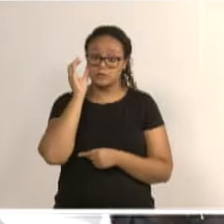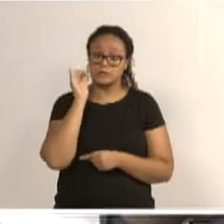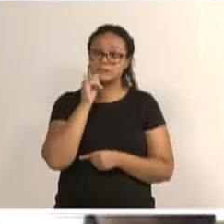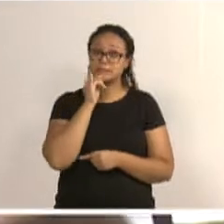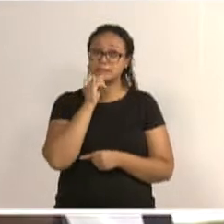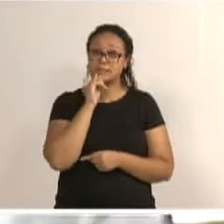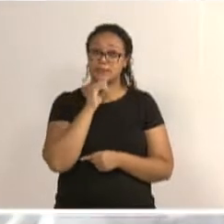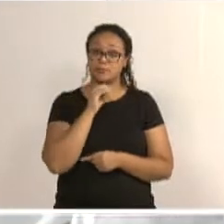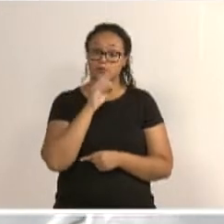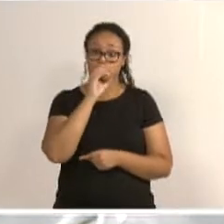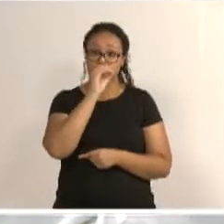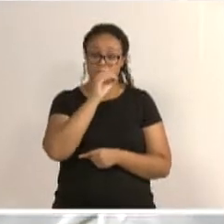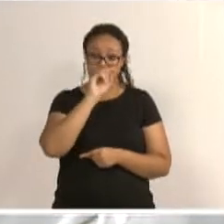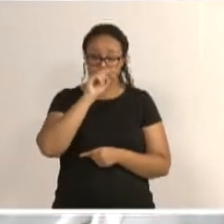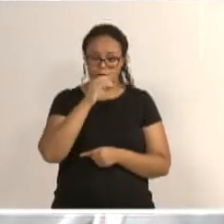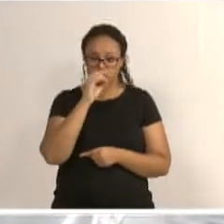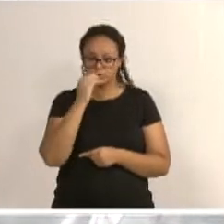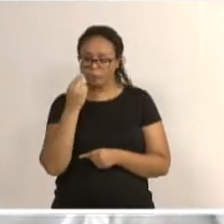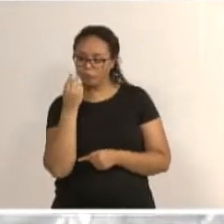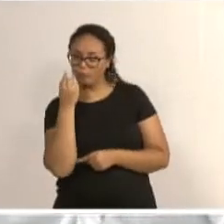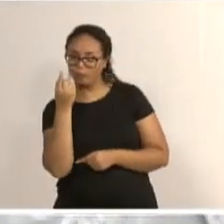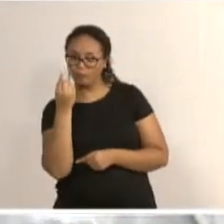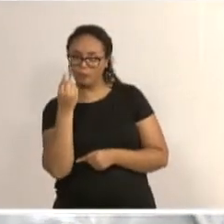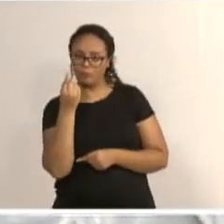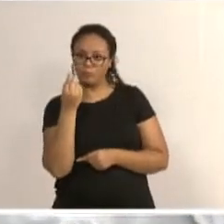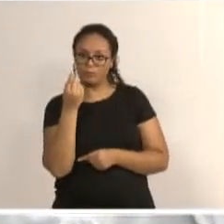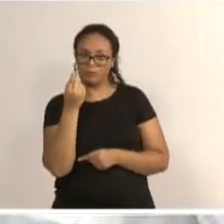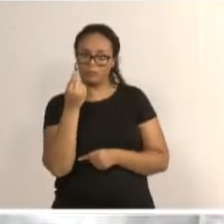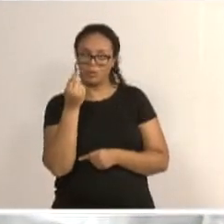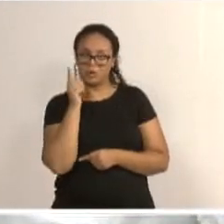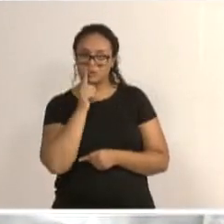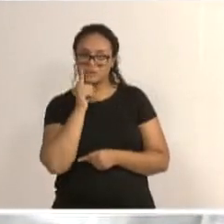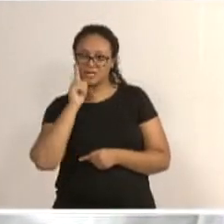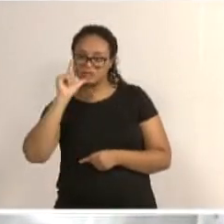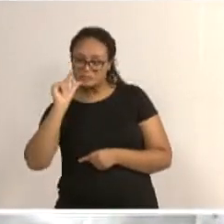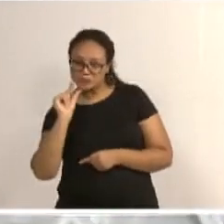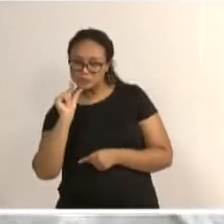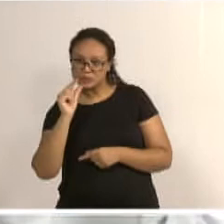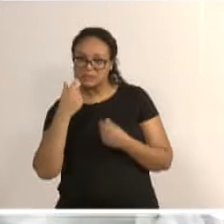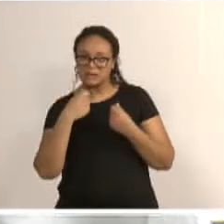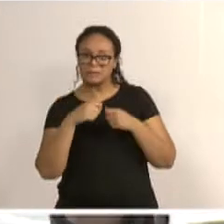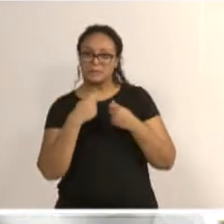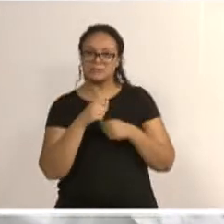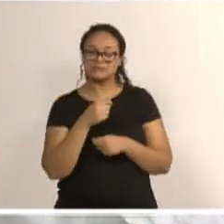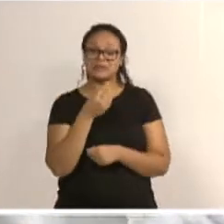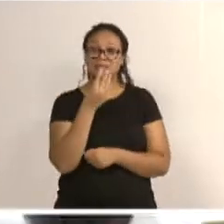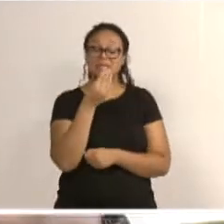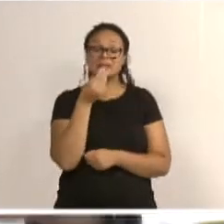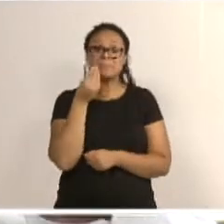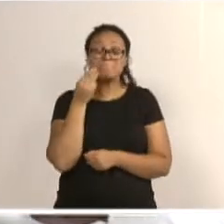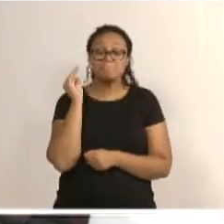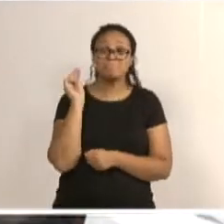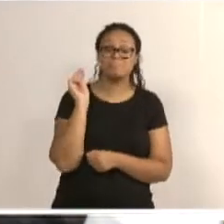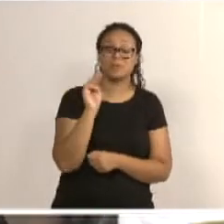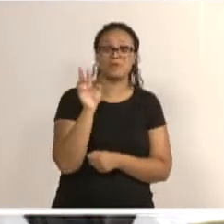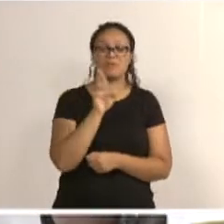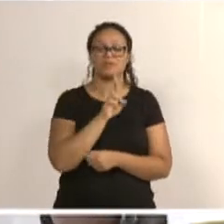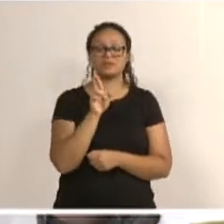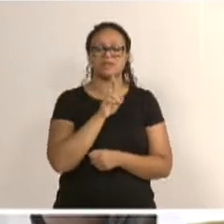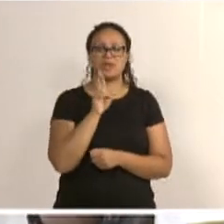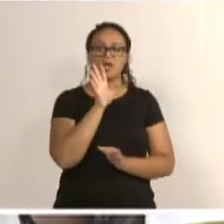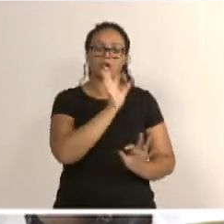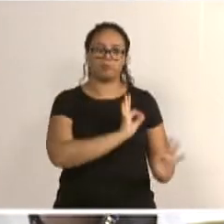de tarifa, a gente precisa mexer 3 milhões de reais. Certo? Então, assim, toda e qualquer mudança que a gente